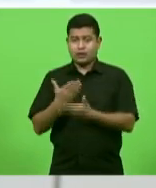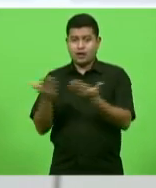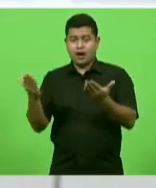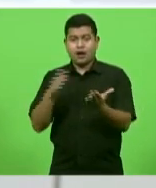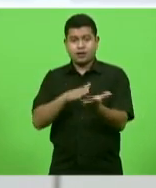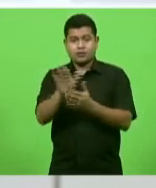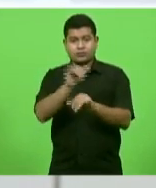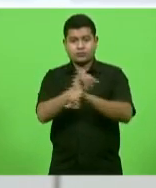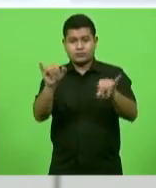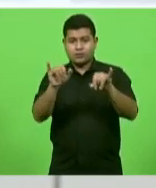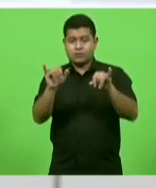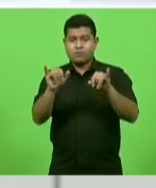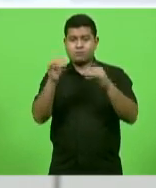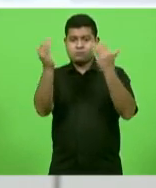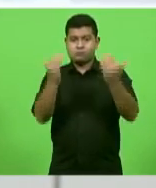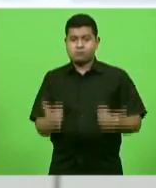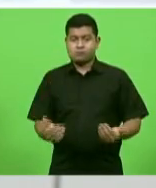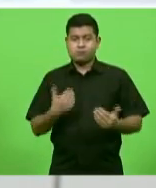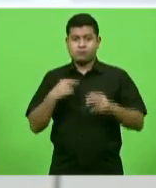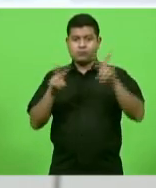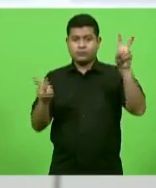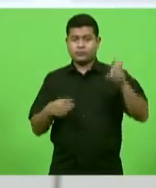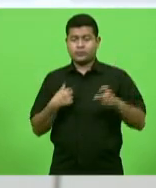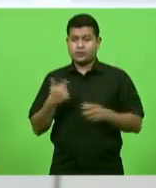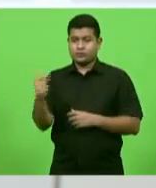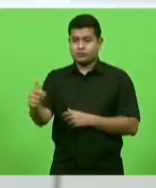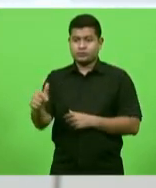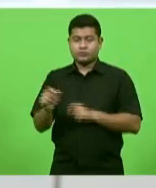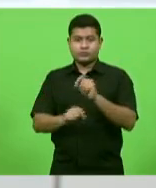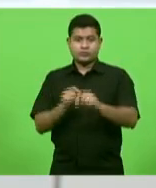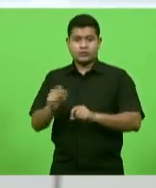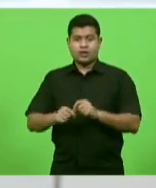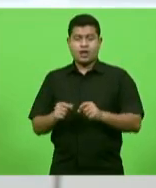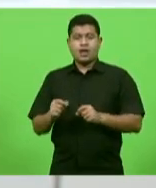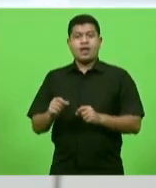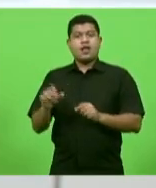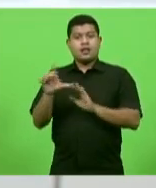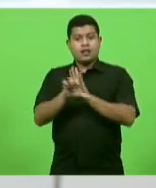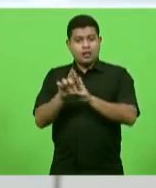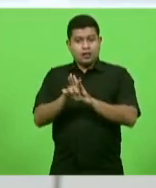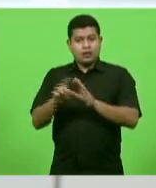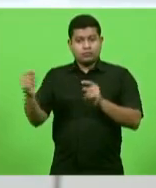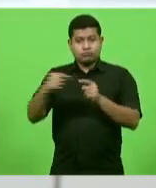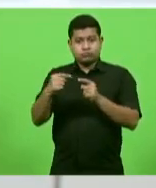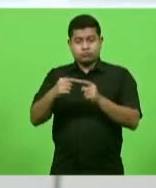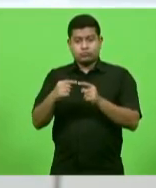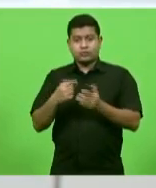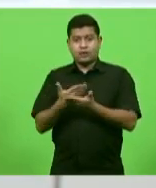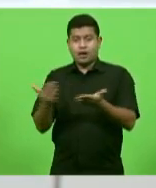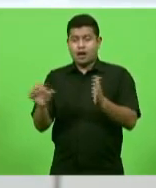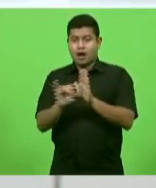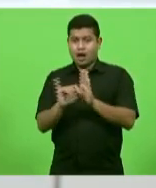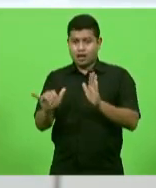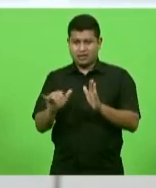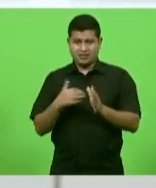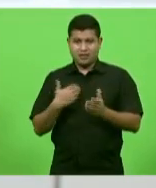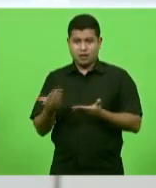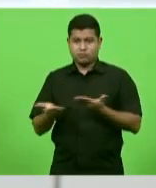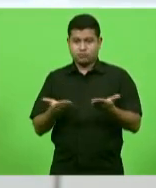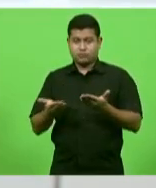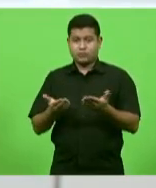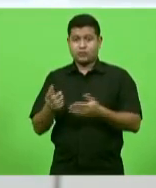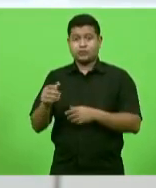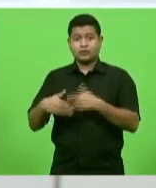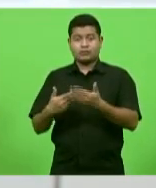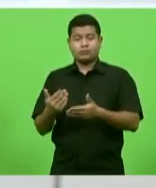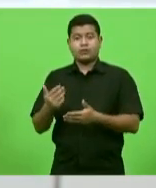parecer apontando "inexistência de ilegalidade a macular o edital e respectiva